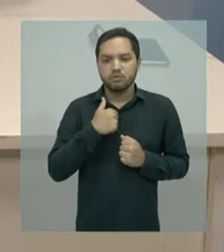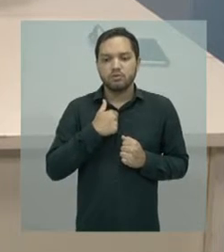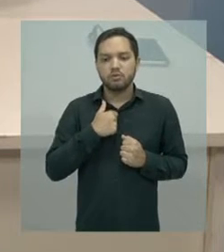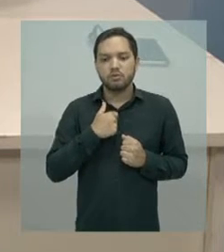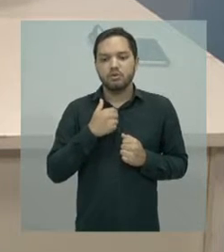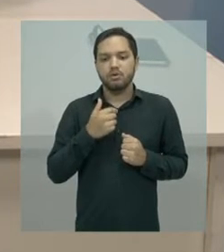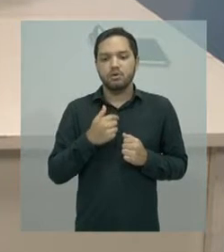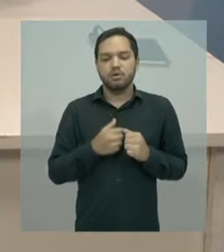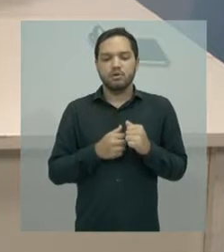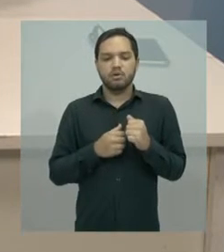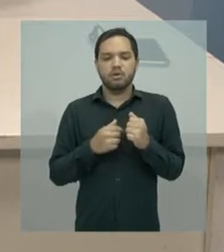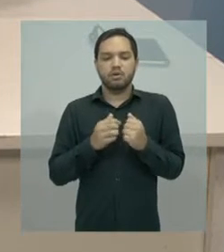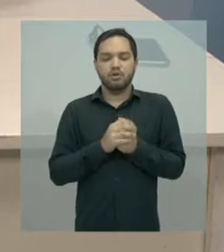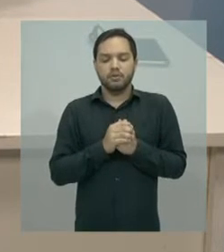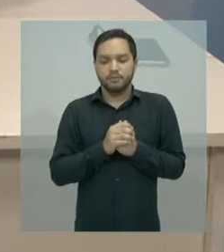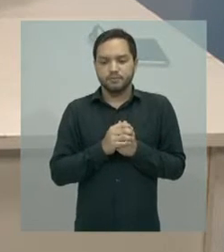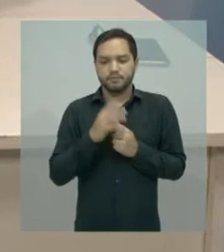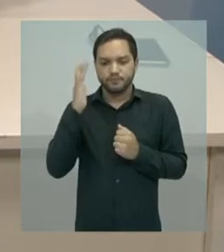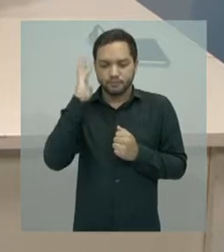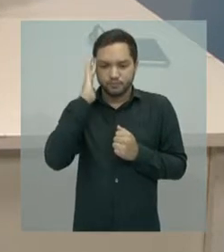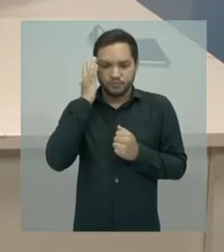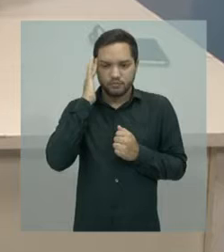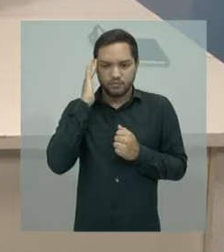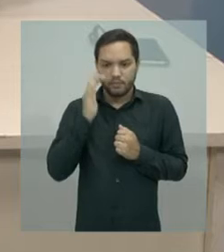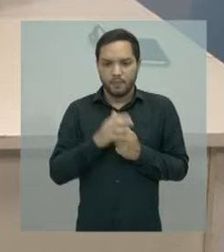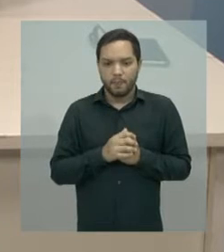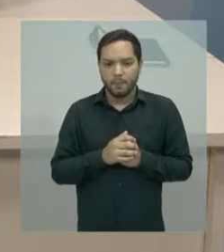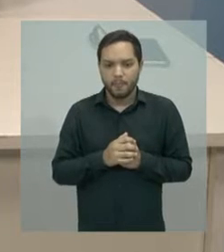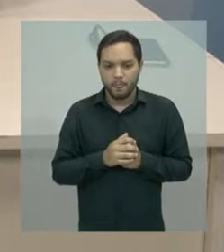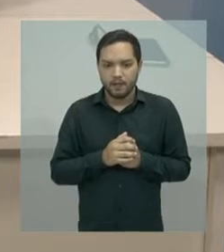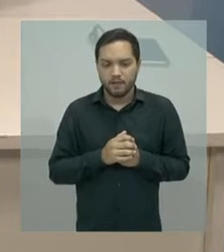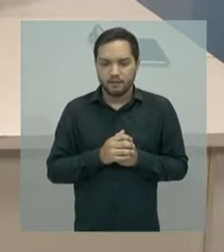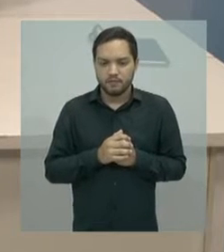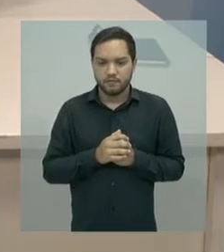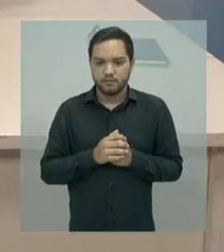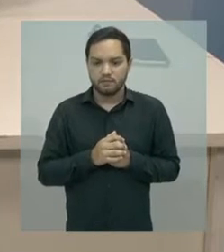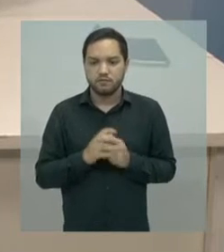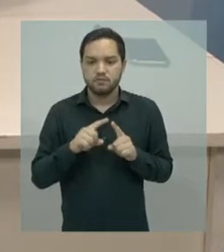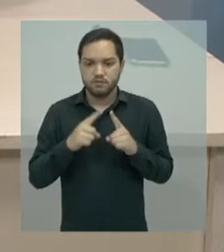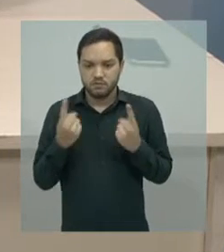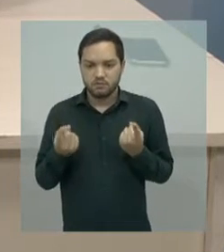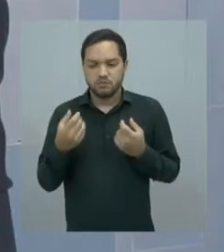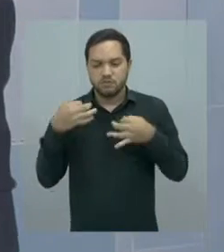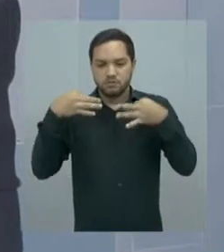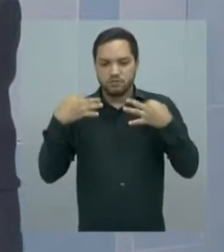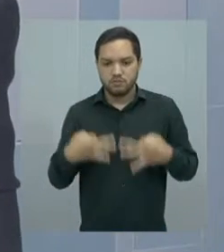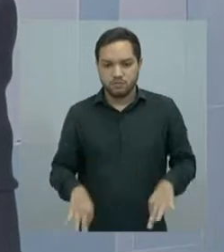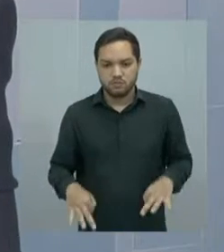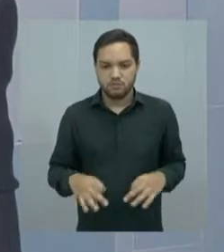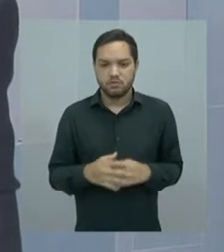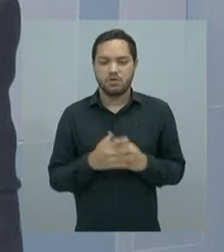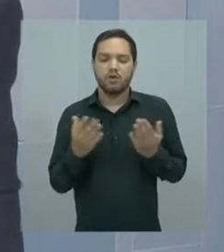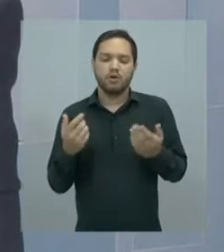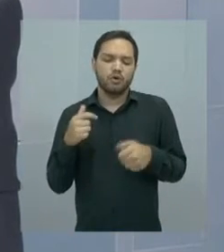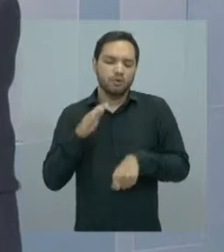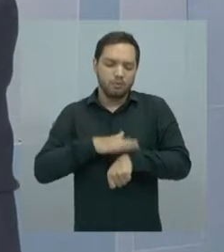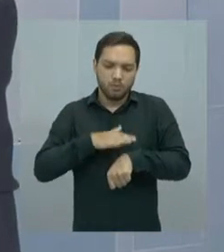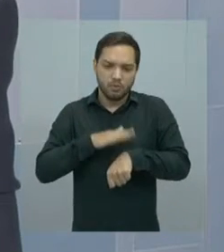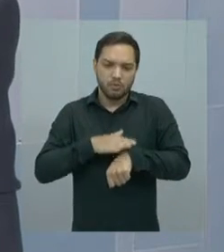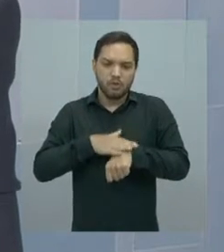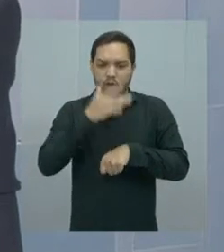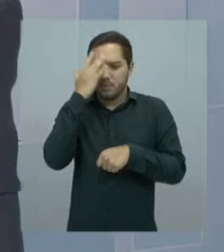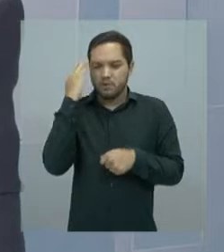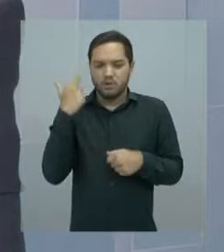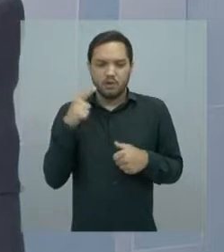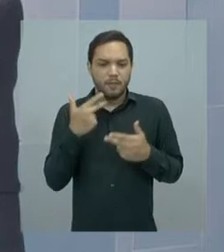desse maniqueísmo. De um lado ou de outro. Sou do PCdoB, mas procuro ter esse equilíbrio. Mas eu observo que nós estamos num momento de tanta intolerância, demais. de